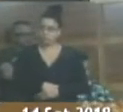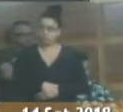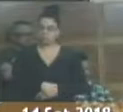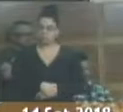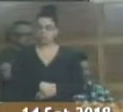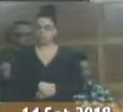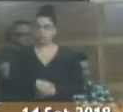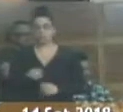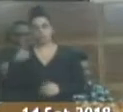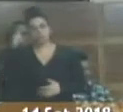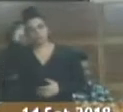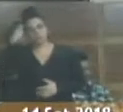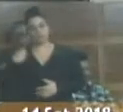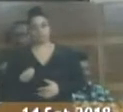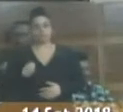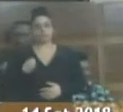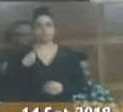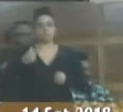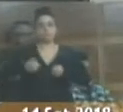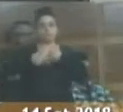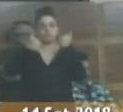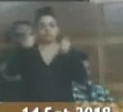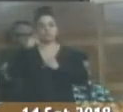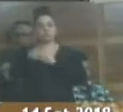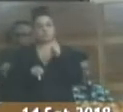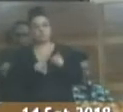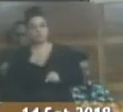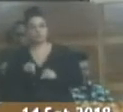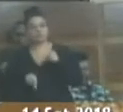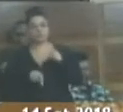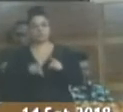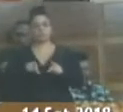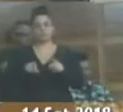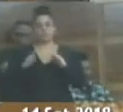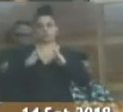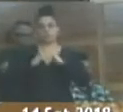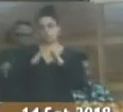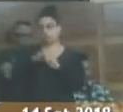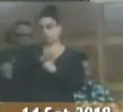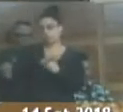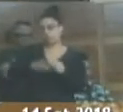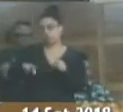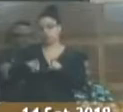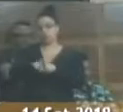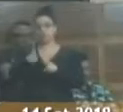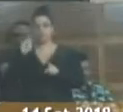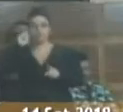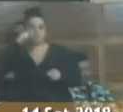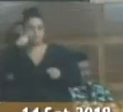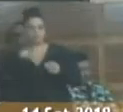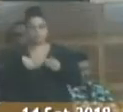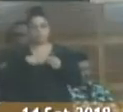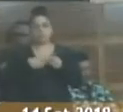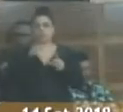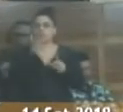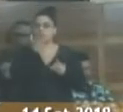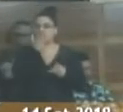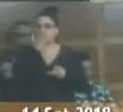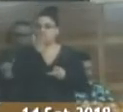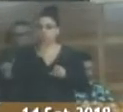para a população indígena, população tradicionais, quilombola, caiçara e outros que estão